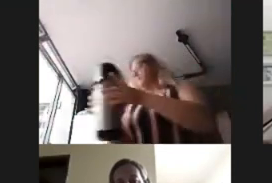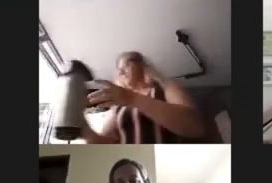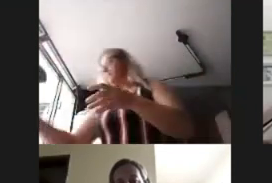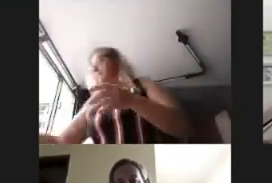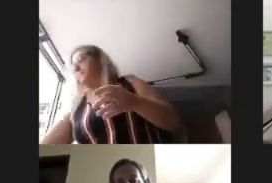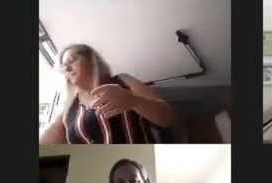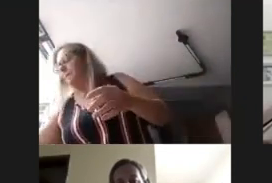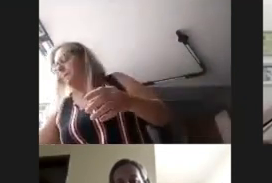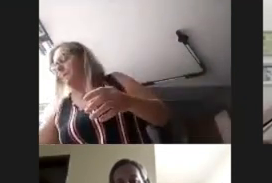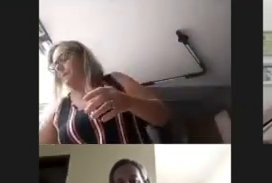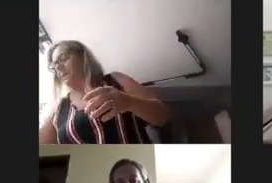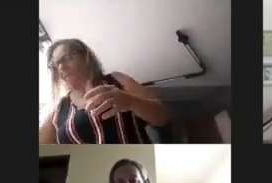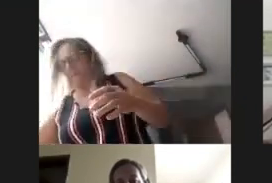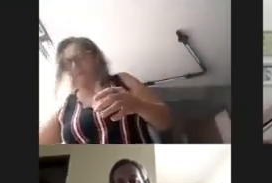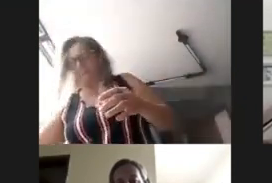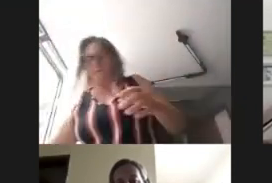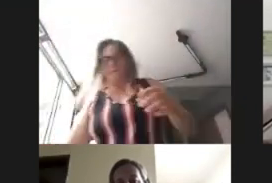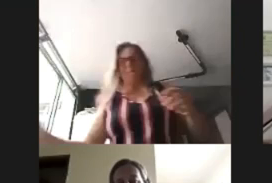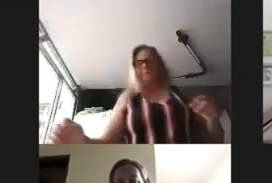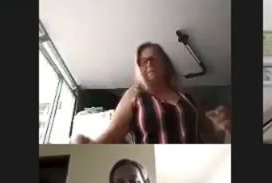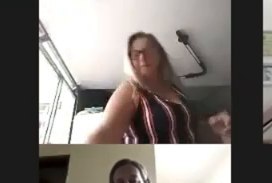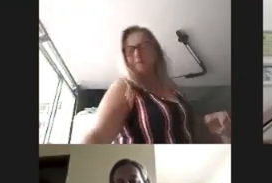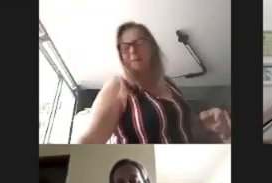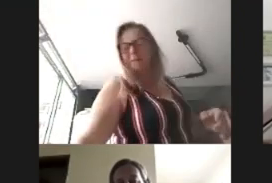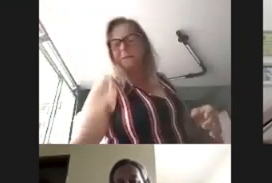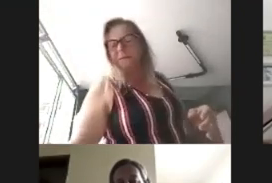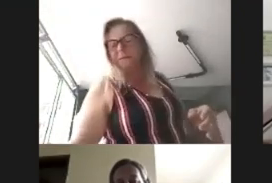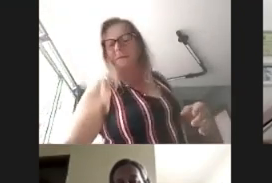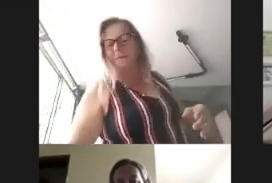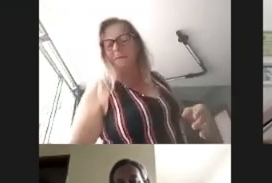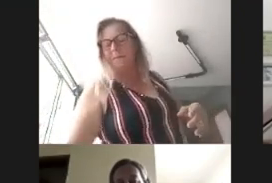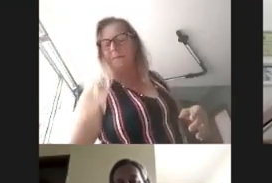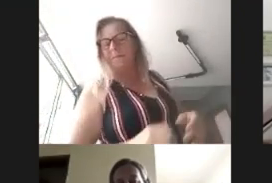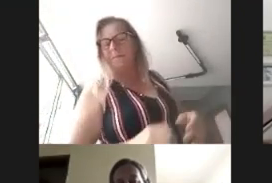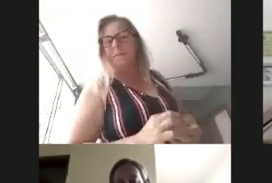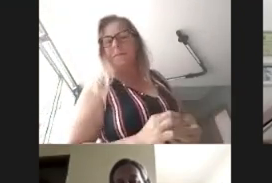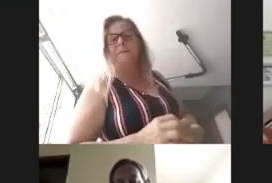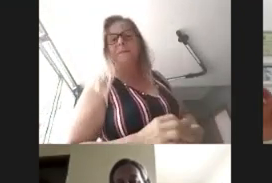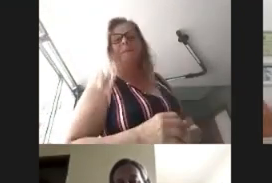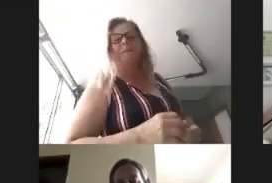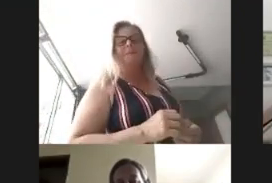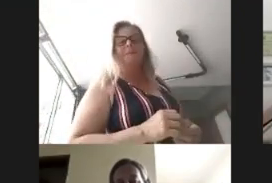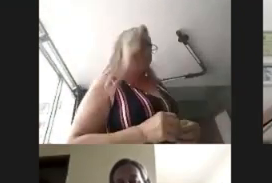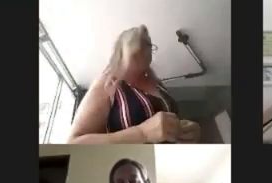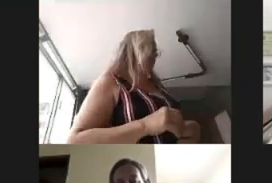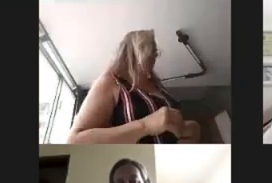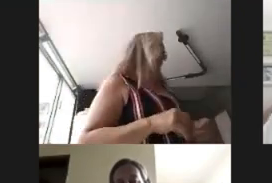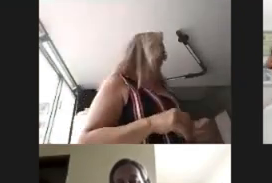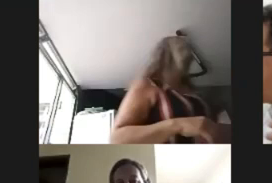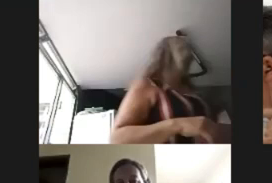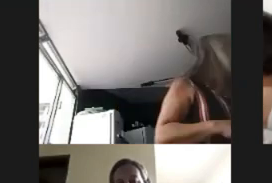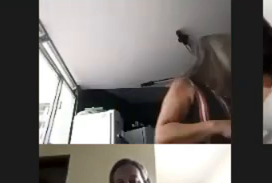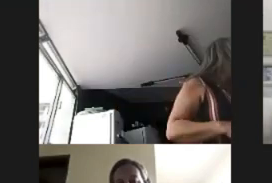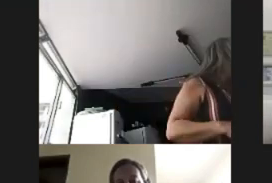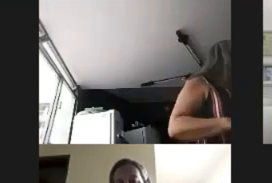corrigir. clientes. Clientes para gente. Alessandra, eu vou pedir para Pois não. você mandar um oi para mim, aí eu vou te Tá. achar aqui, que tem muita gente. Ou está Já no outro